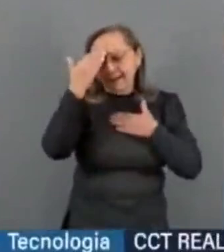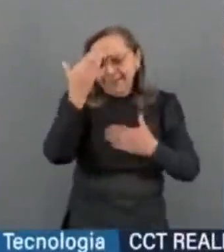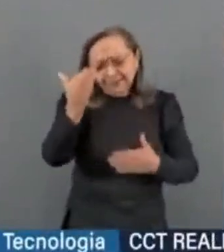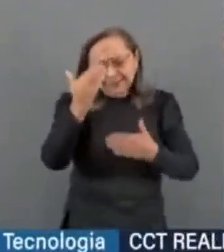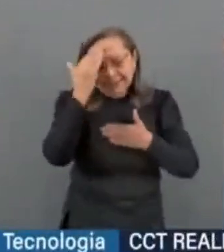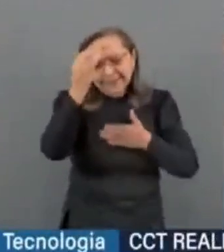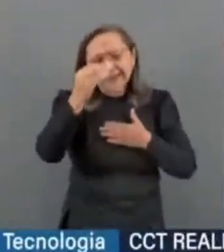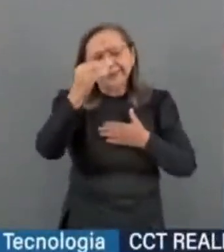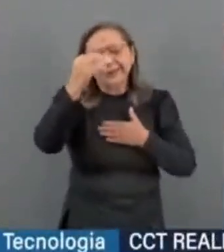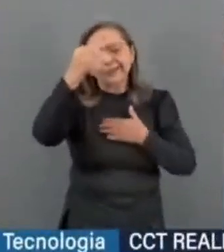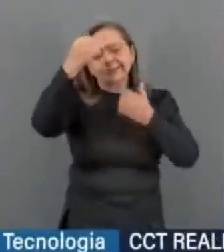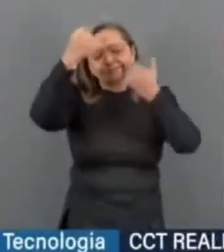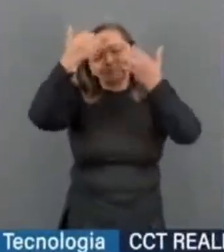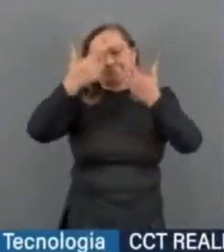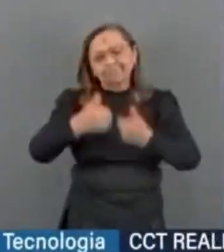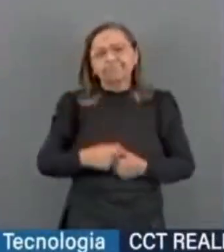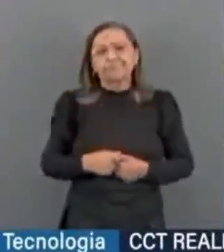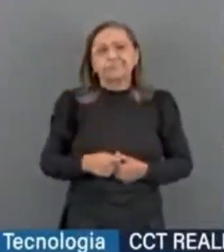senador Contarato